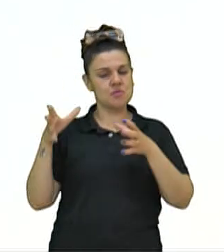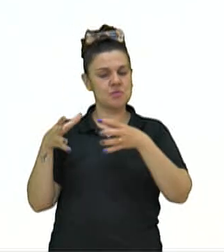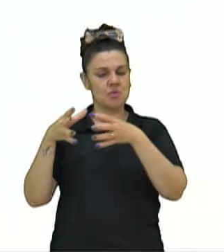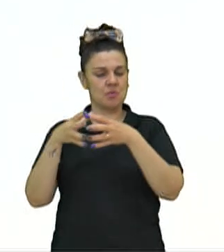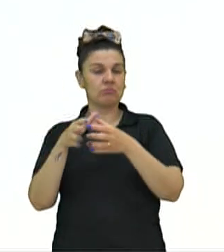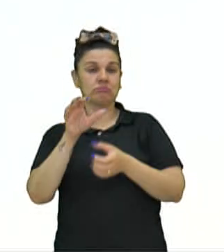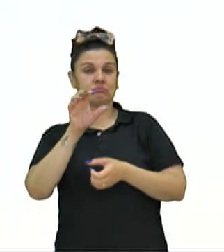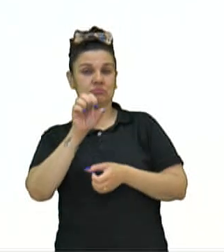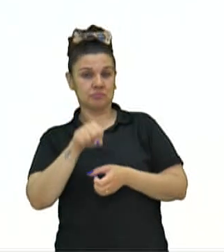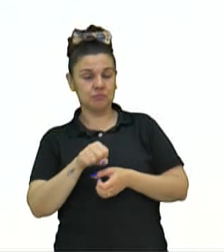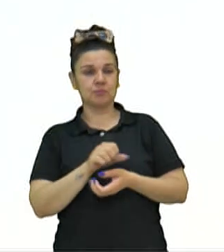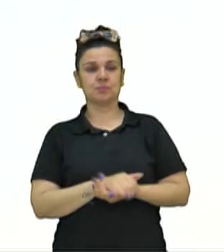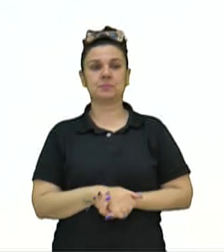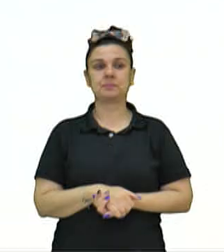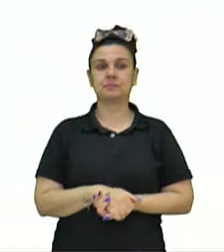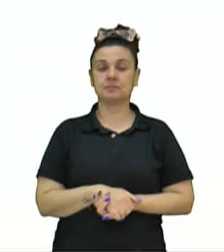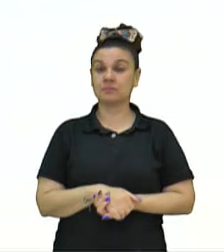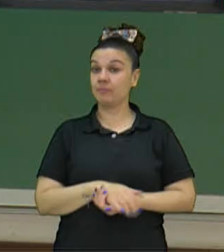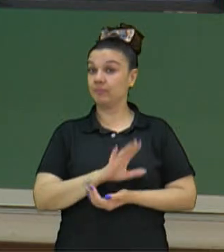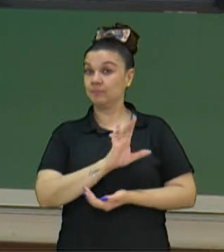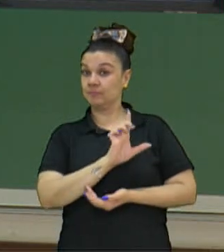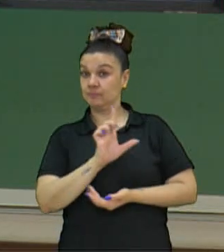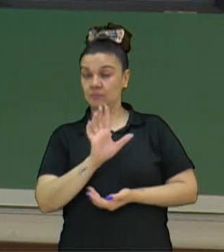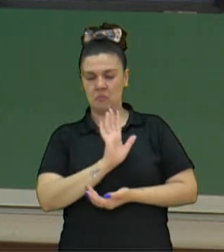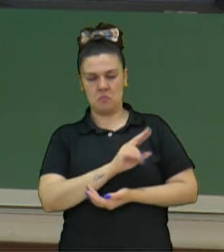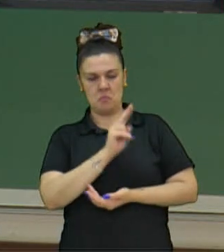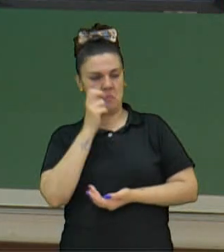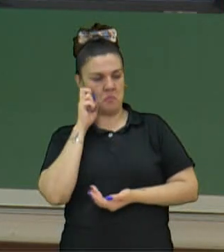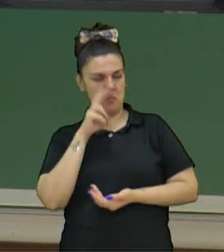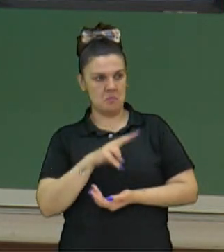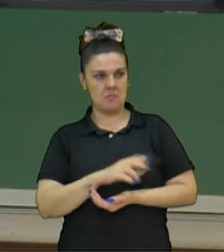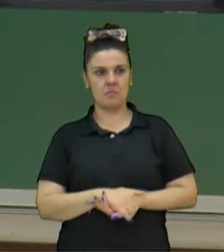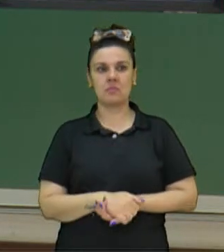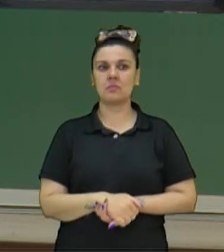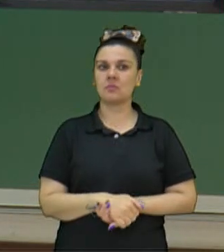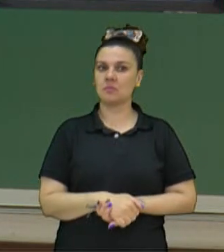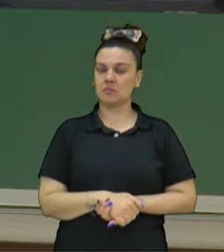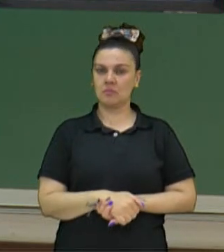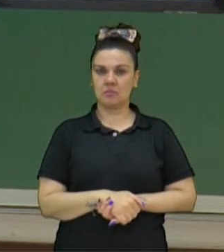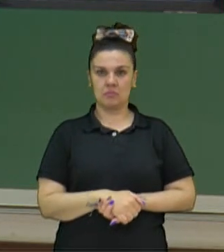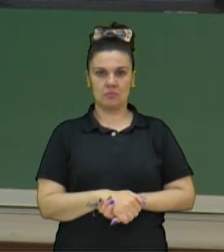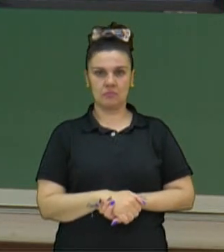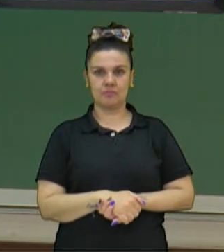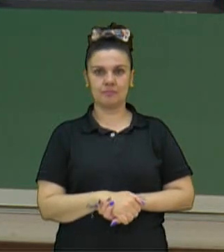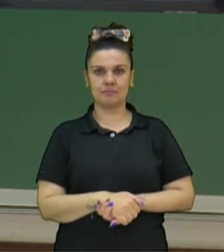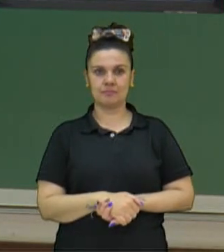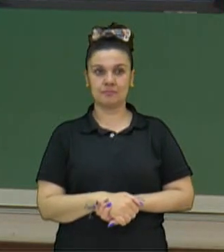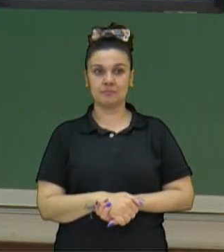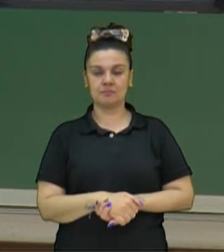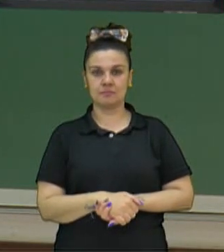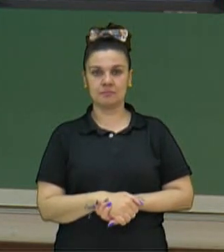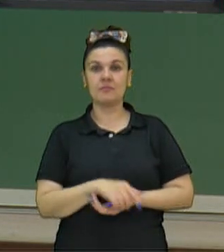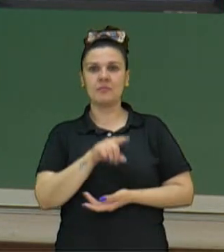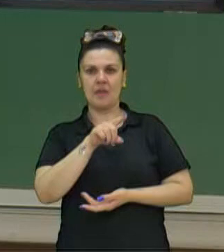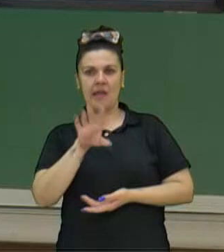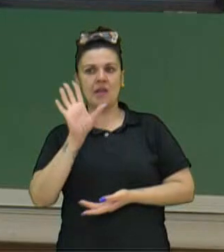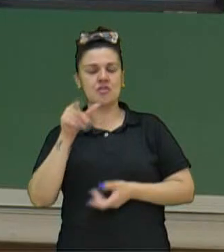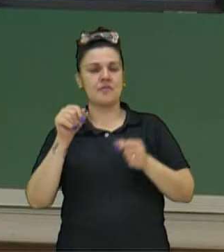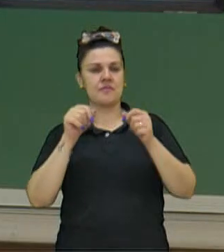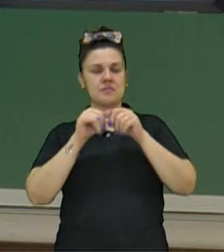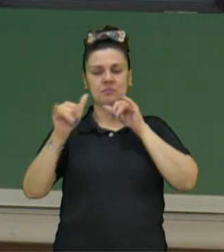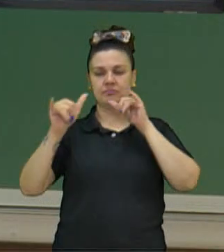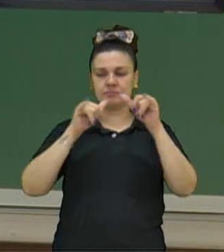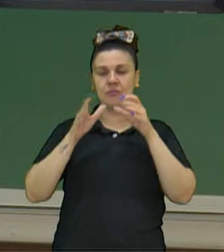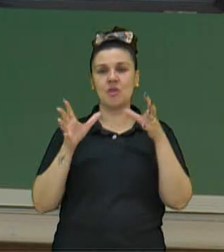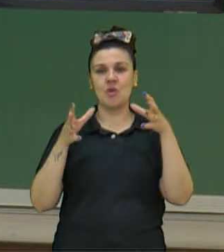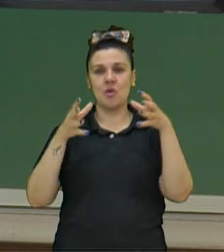você responde yes, I do. Não, nunca vi, nunca, não tenho nem ideia. No, I don't. Eles já fizeram propaganda